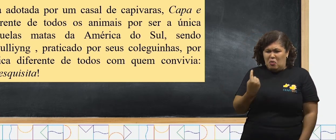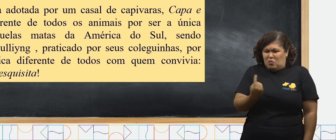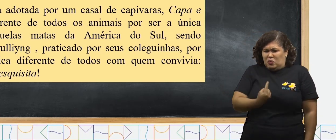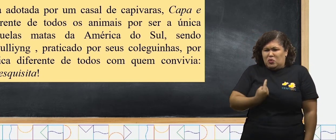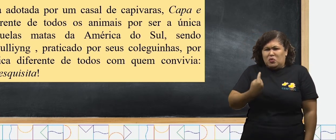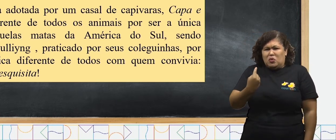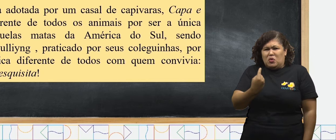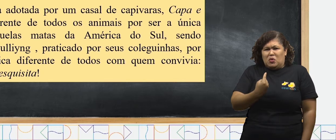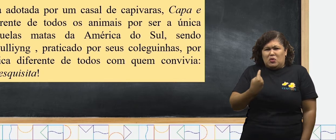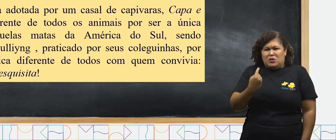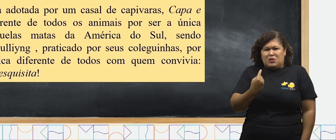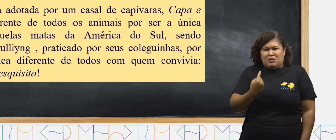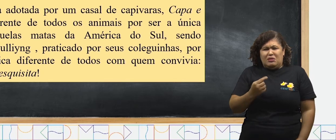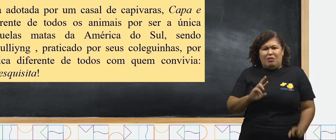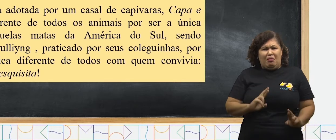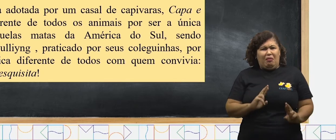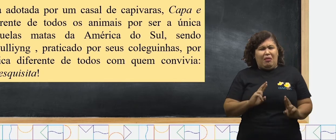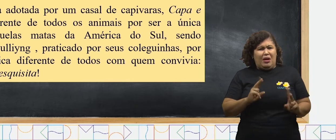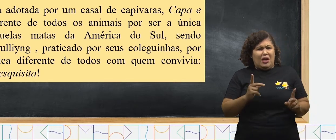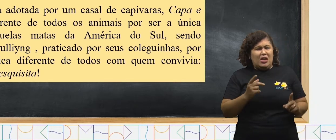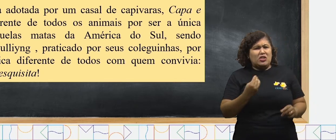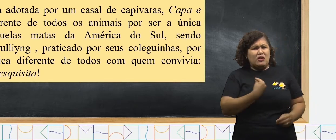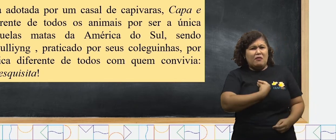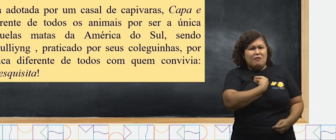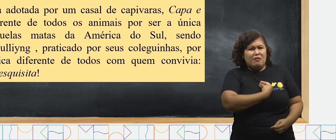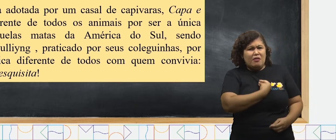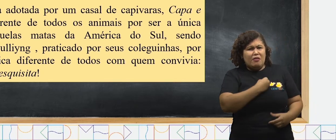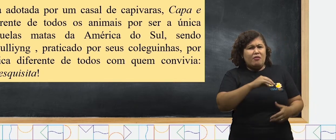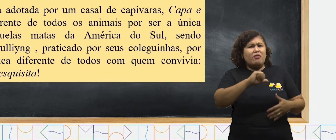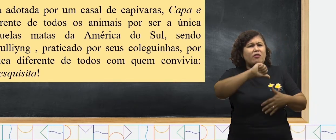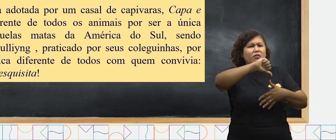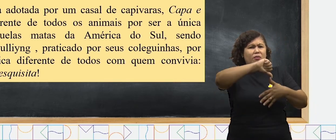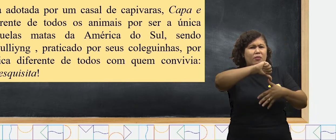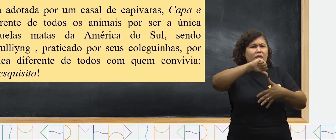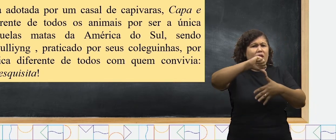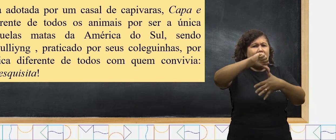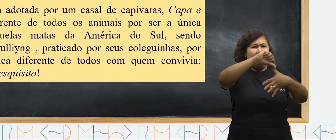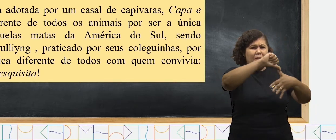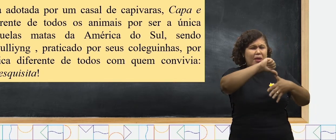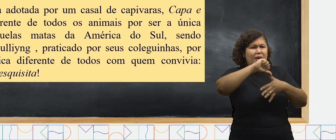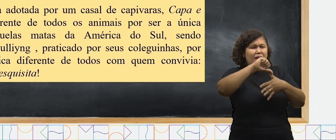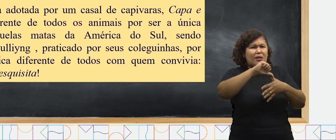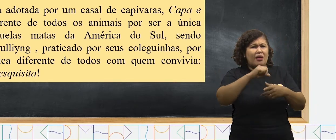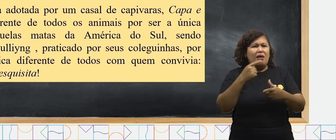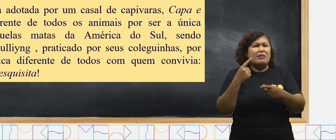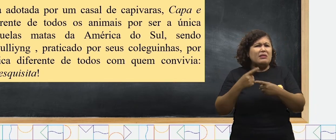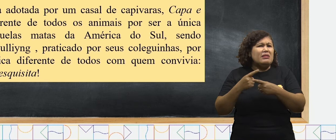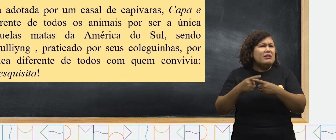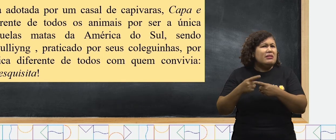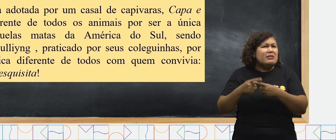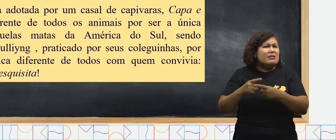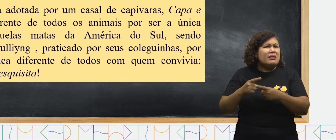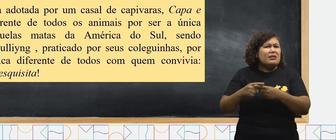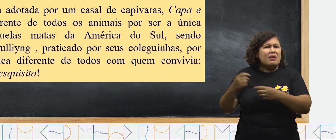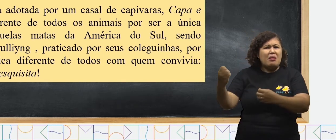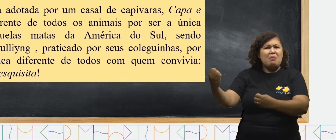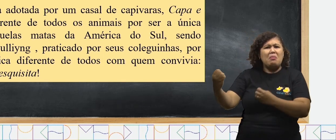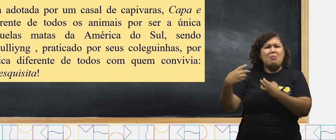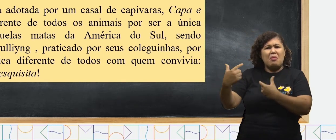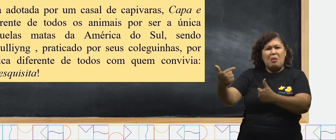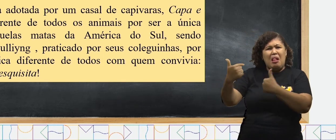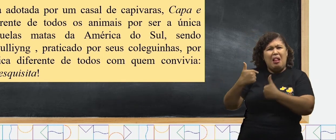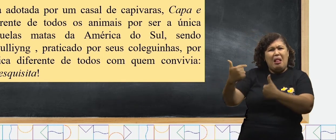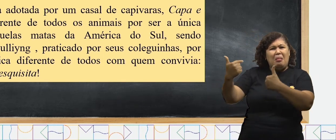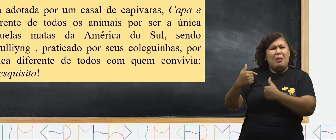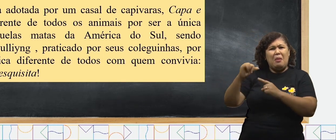paquiderme existente naquelas matas da América do Sul, sendo constantemente vítima de bullying, praticado por